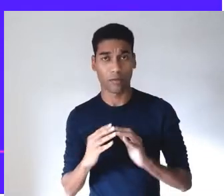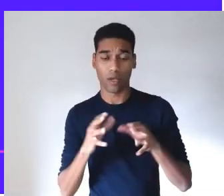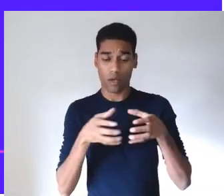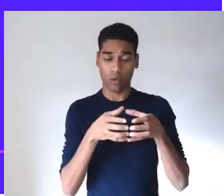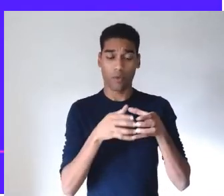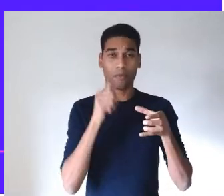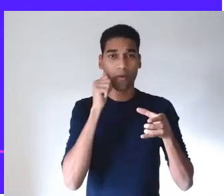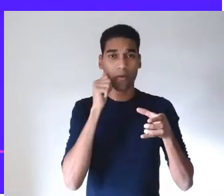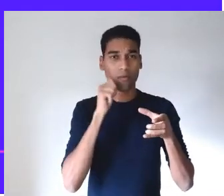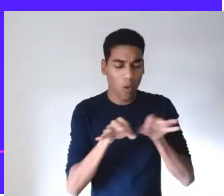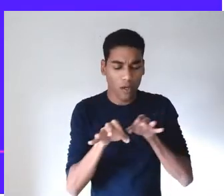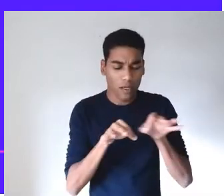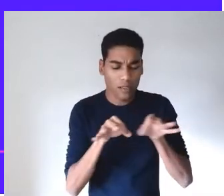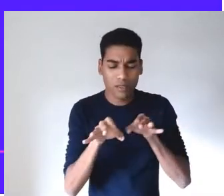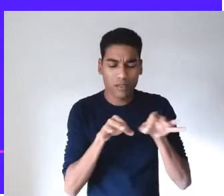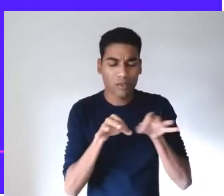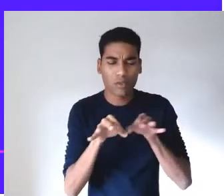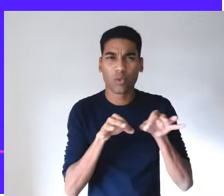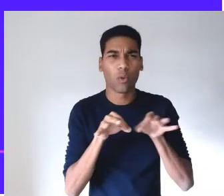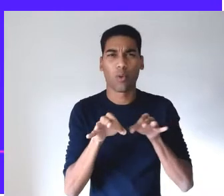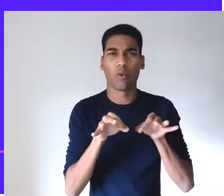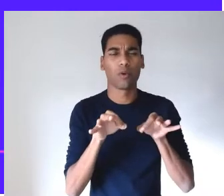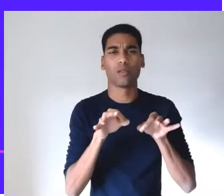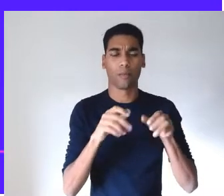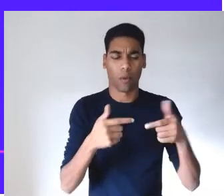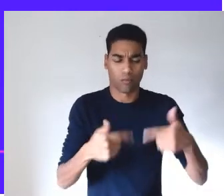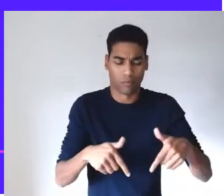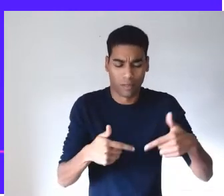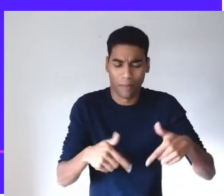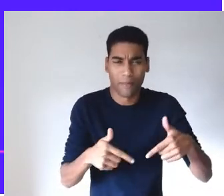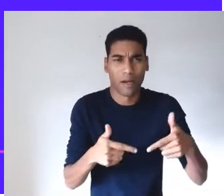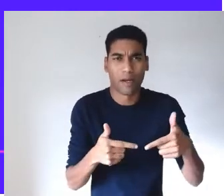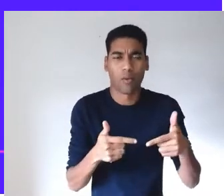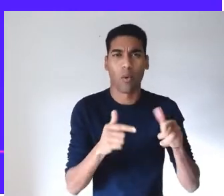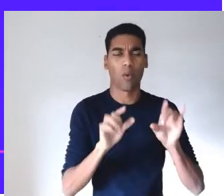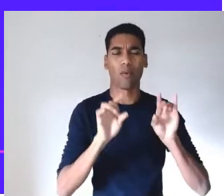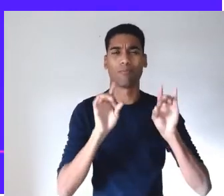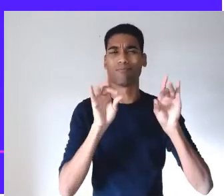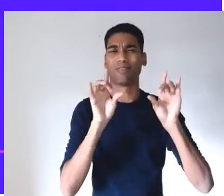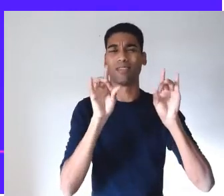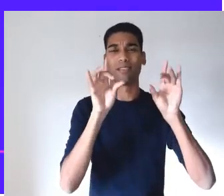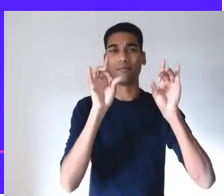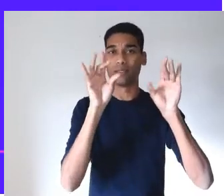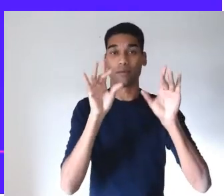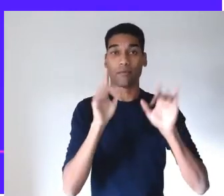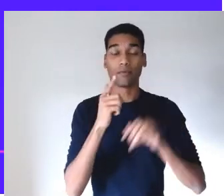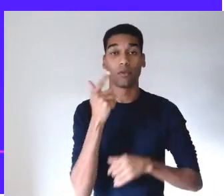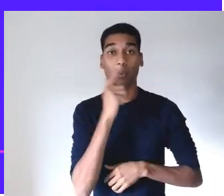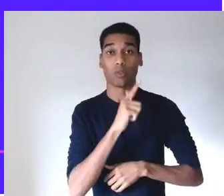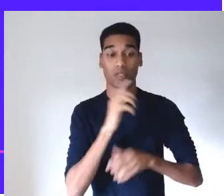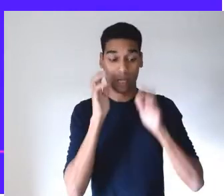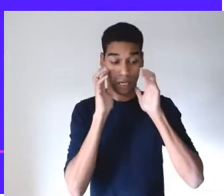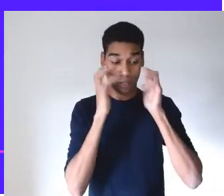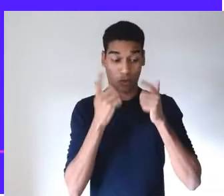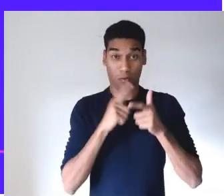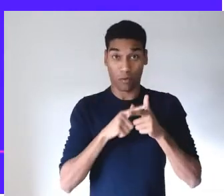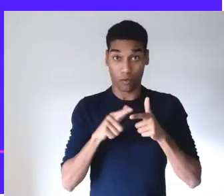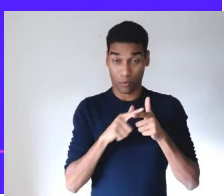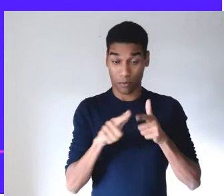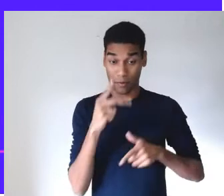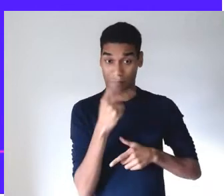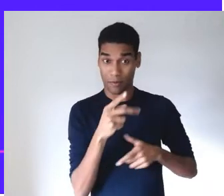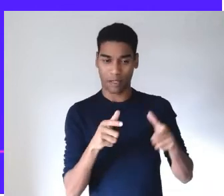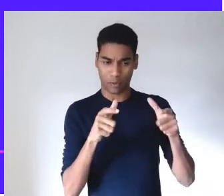fato, ali alguns problemas locais, né, num nível muito local, obviamente, mas tudo isso a gente entende que é